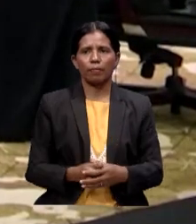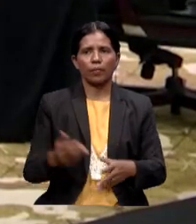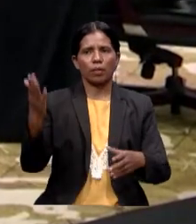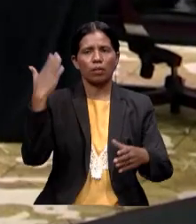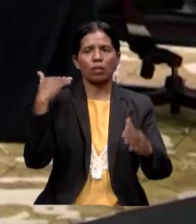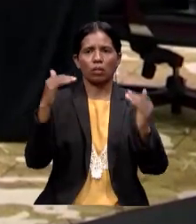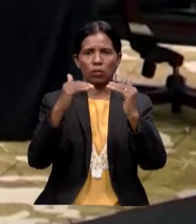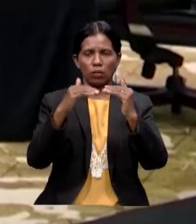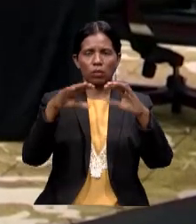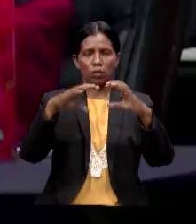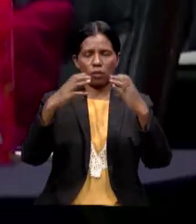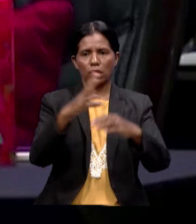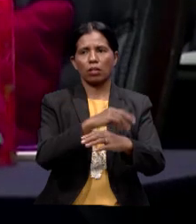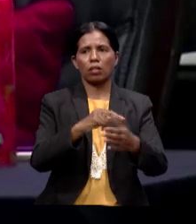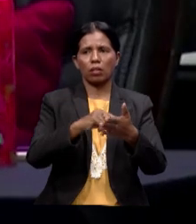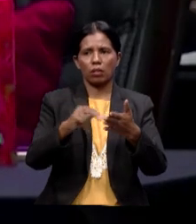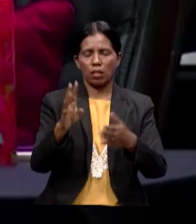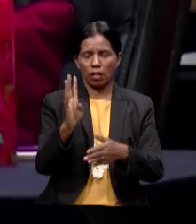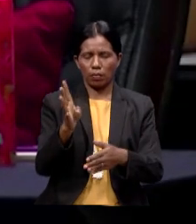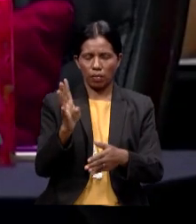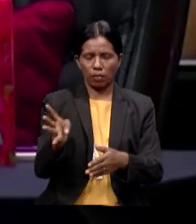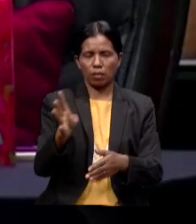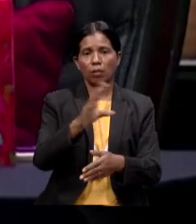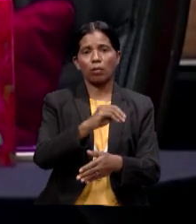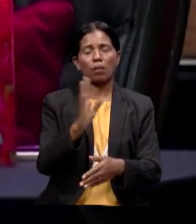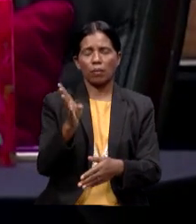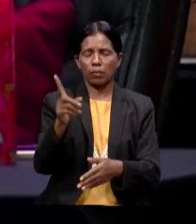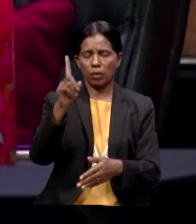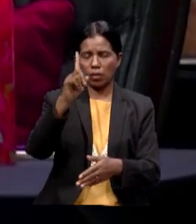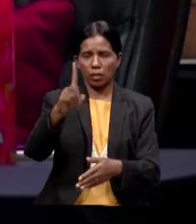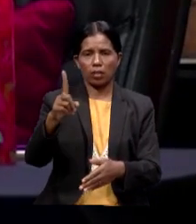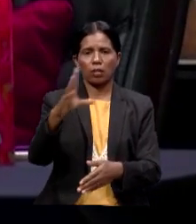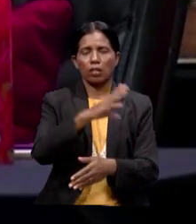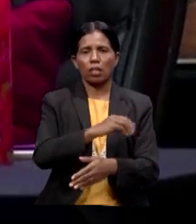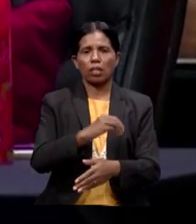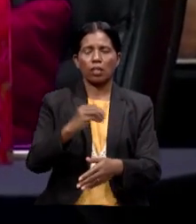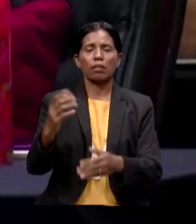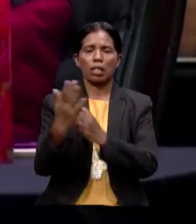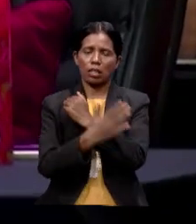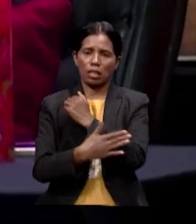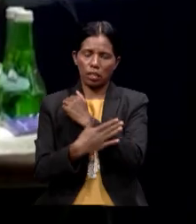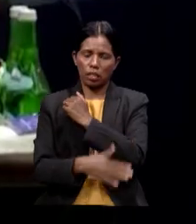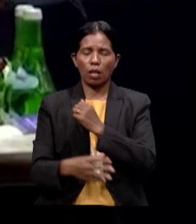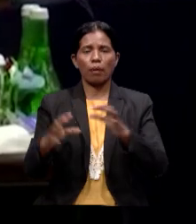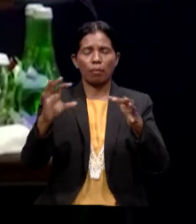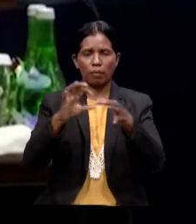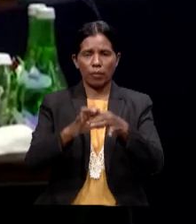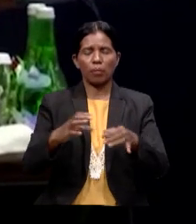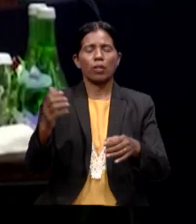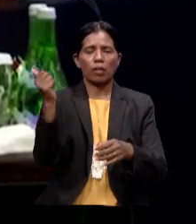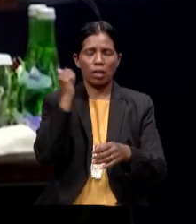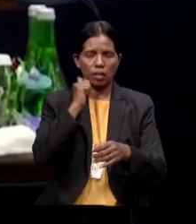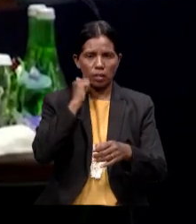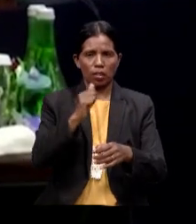lihusi conferência alto nível badala hatnulu no hatnulu resingida iha Kamboja na saun membro ASEAN concorda no declara